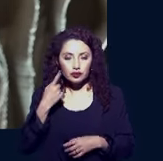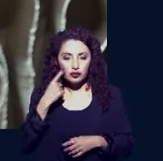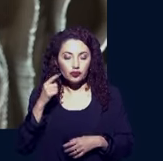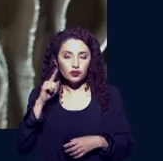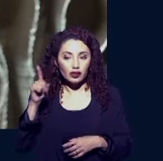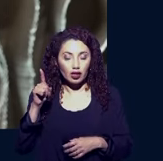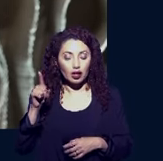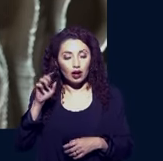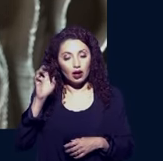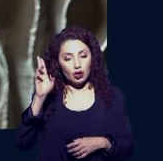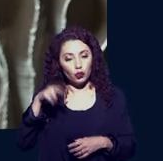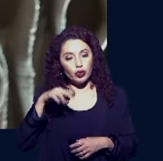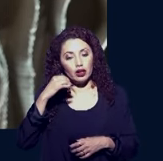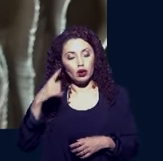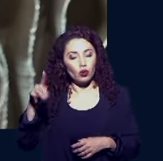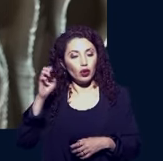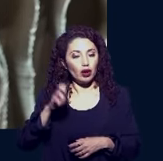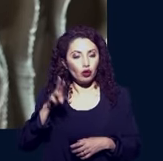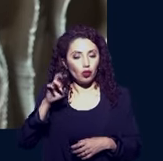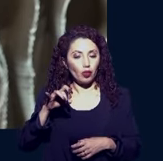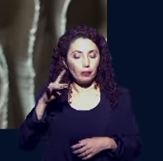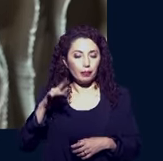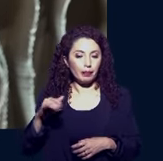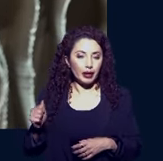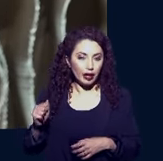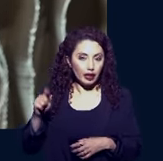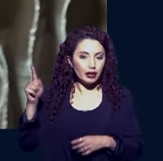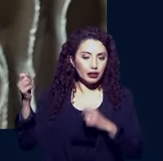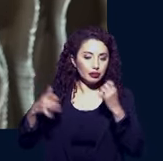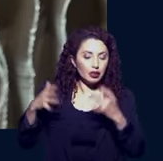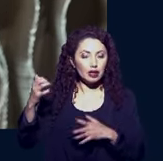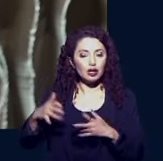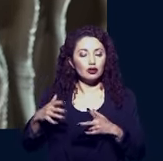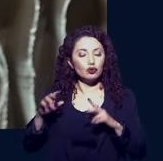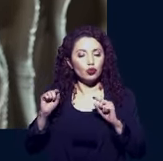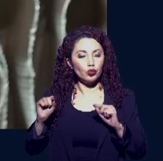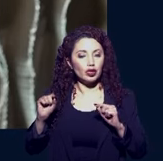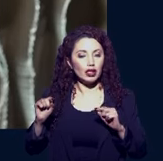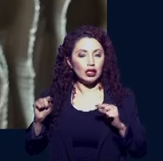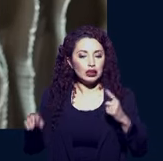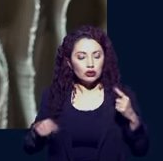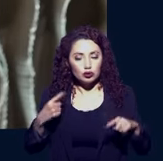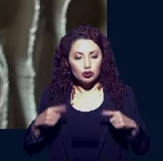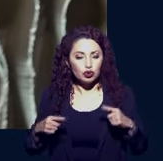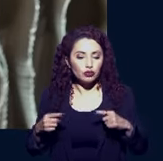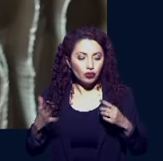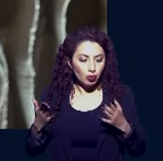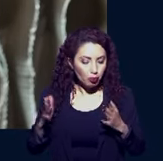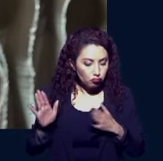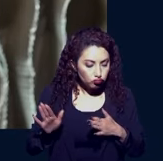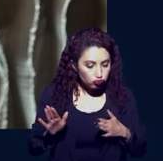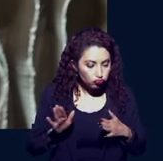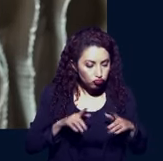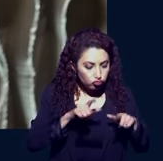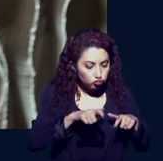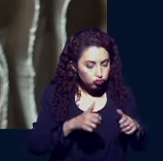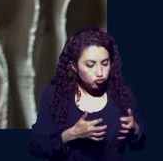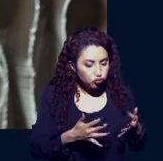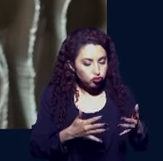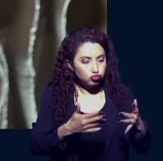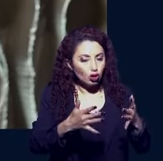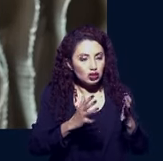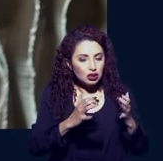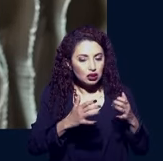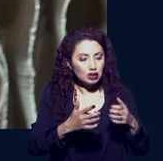representativo que é a discussão do food versus fu né que é como se a produção de biocombustíveis ela ela